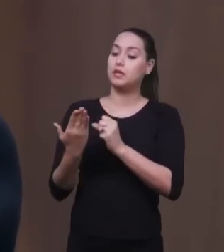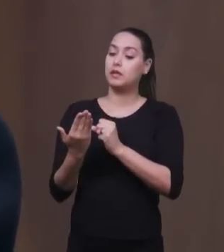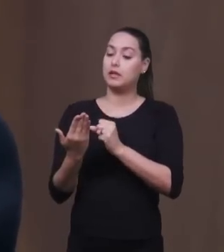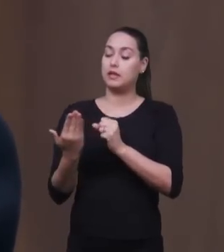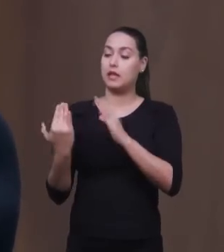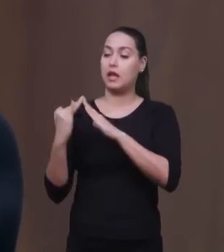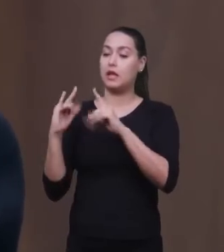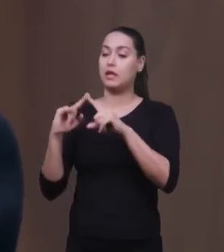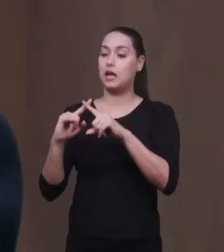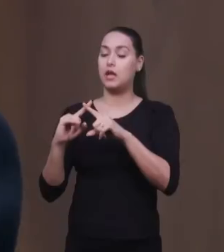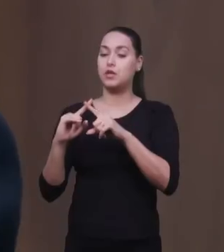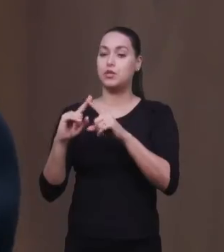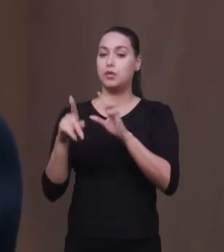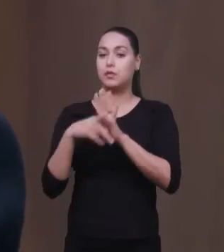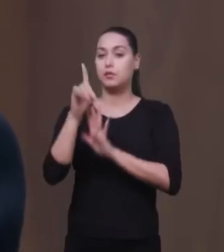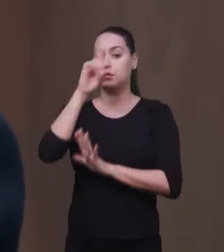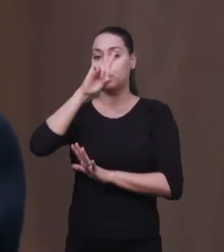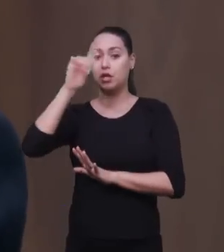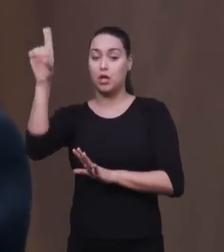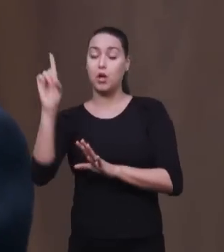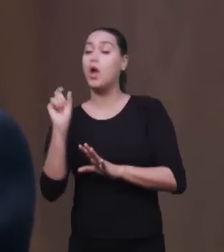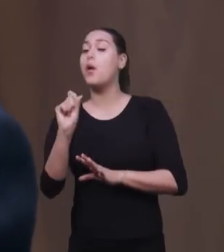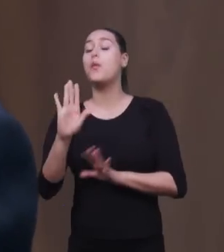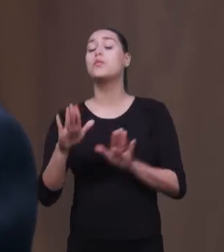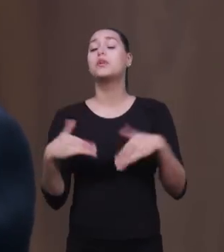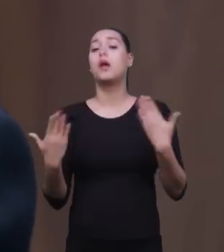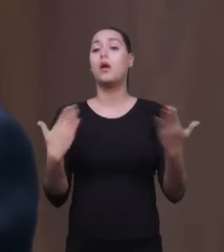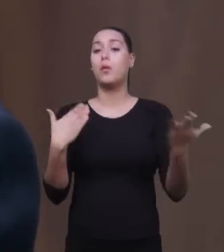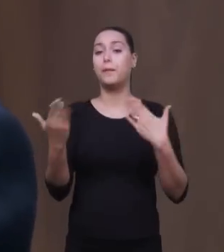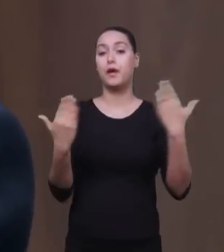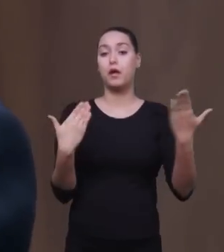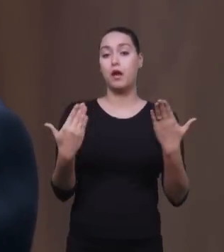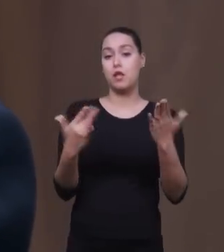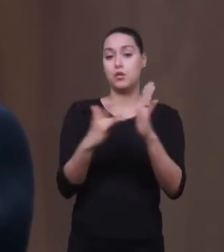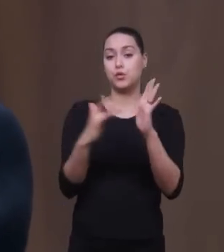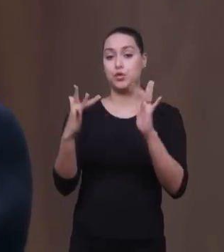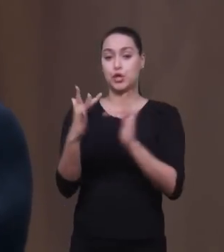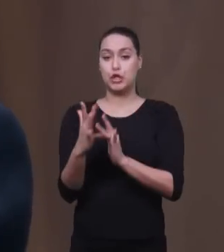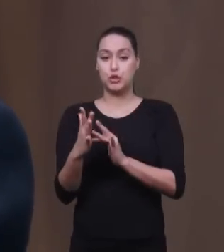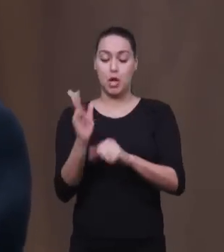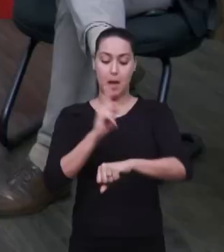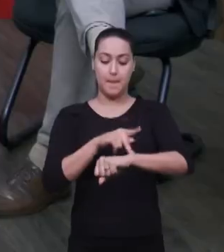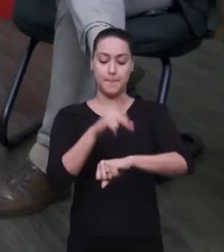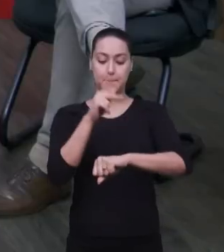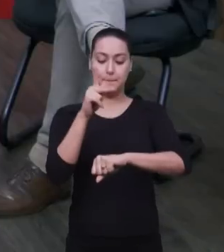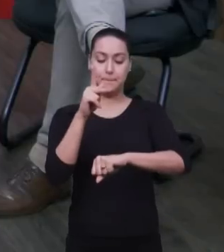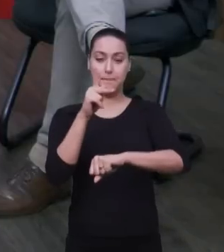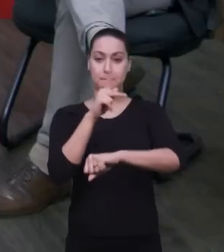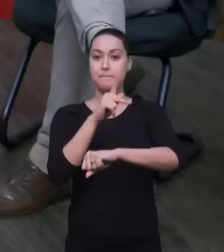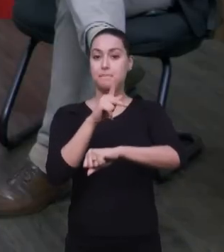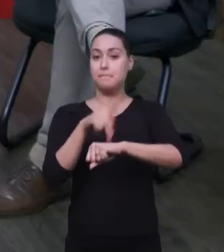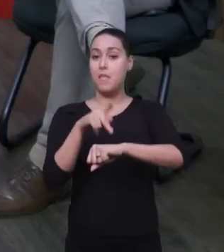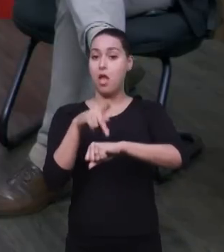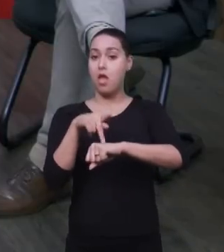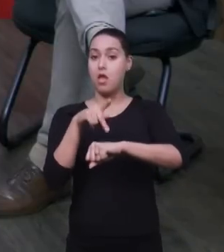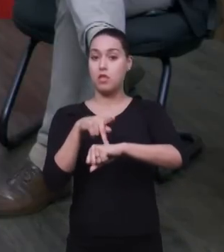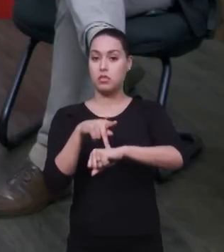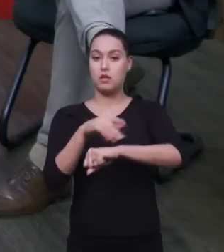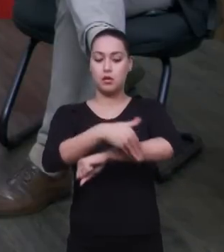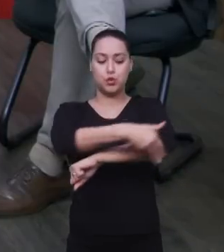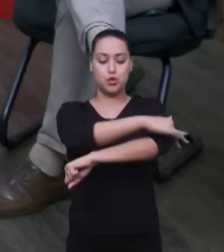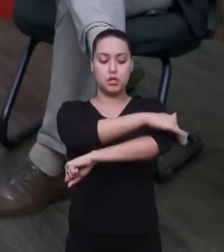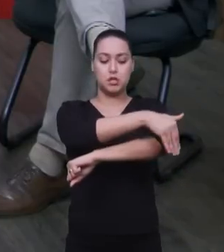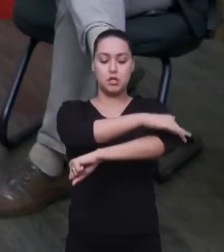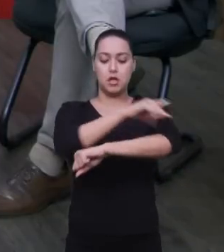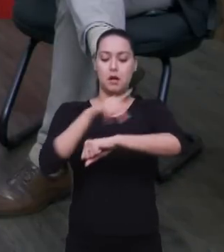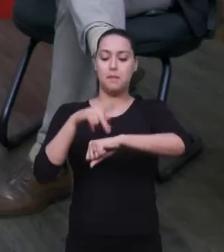se chama Jesus Cristo. Jesus é o fundamento, Jesus é a pedra de esquina, Jesus é a base, Jesus é o alicerce de tudo.